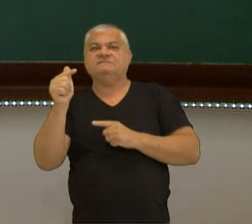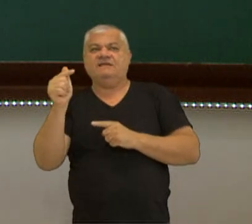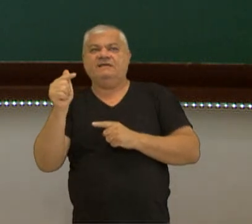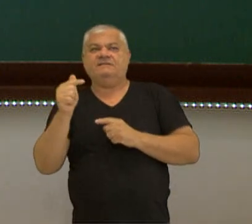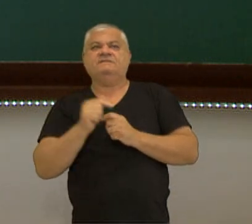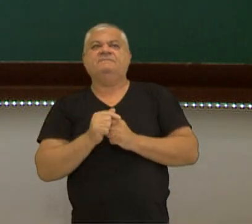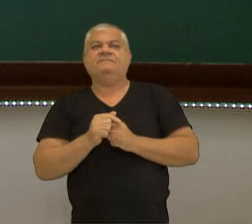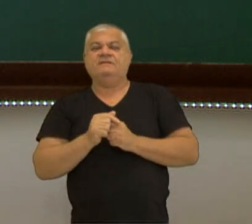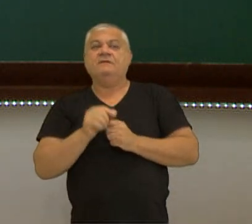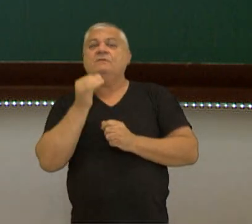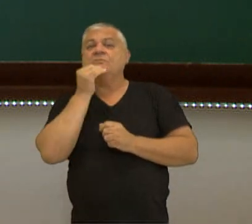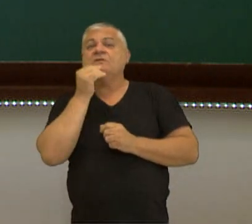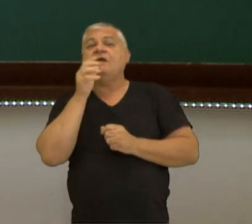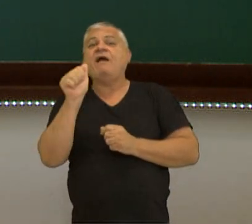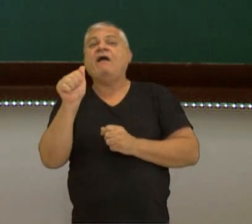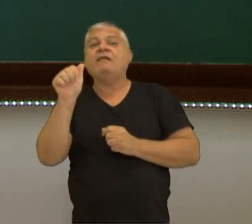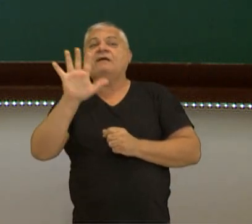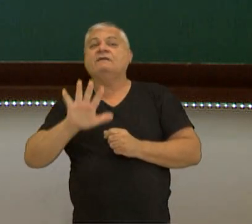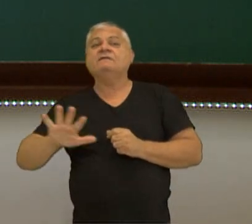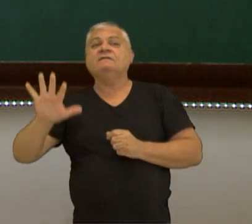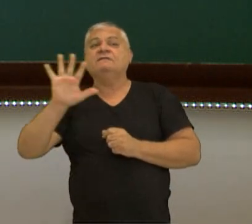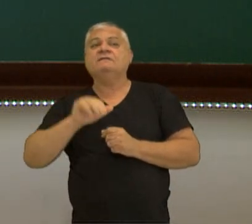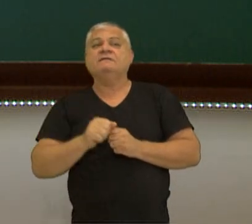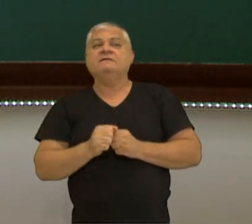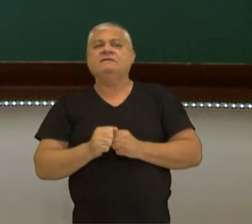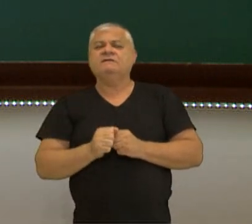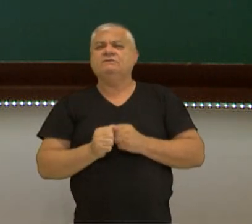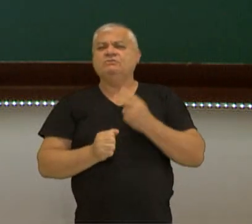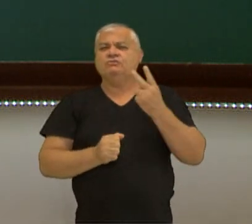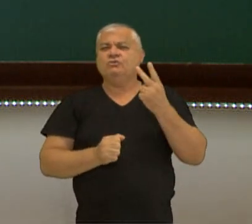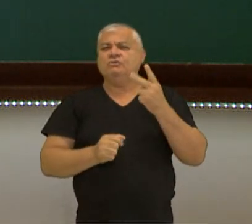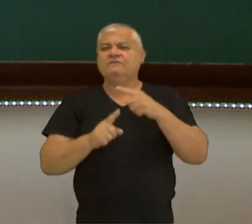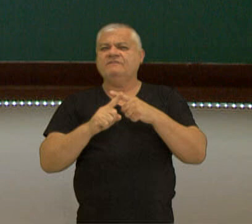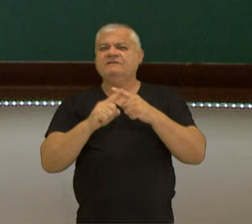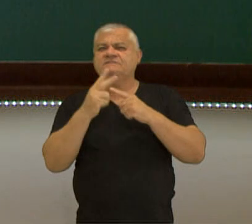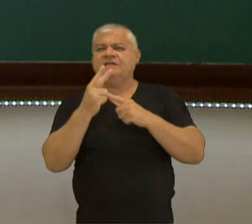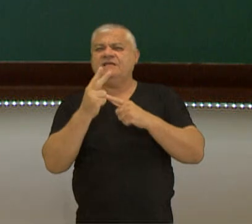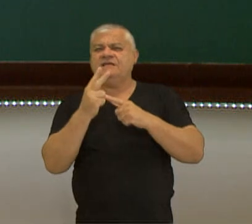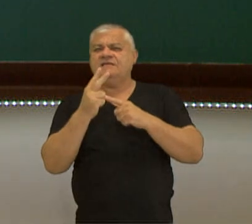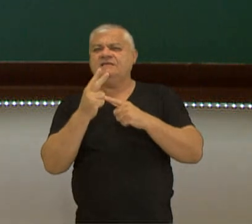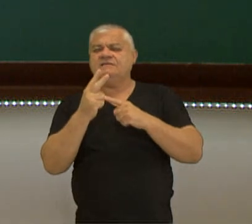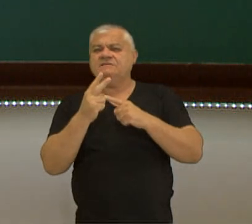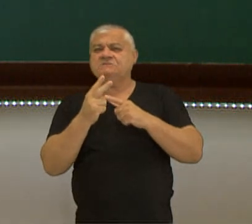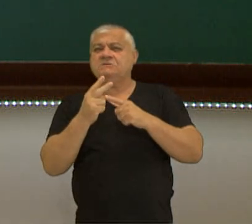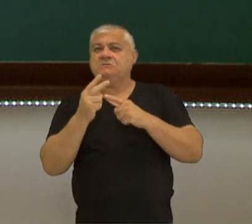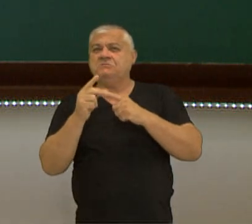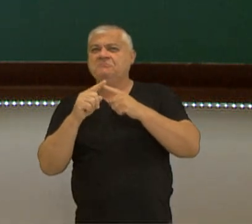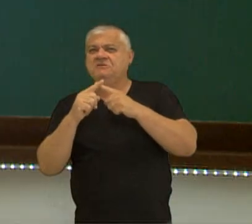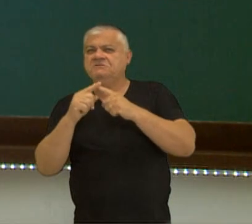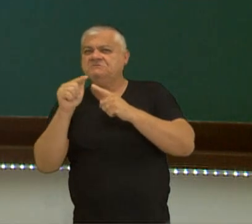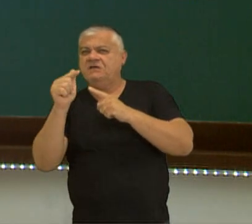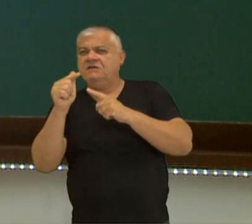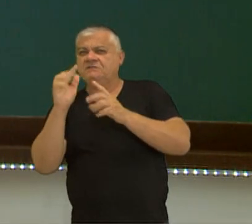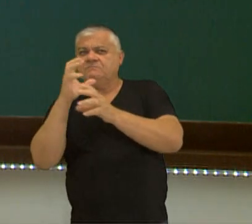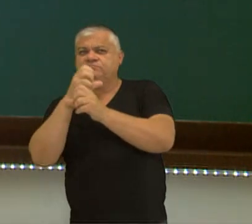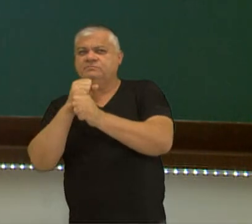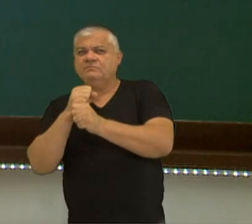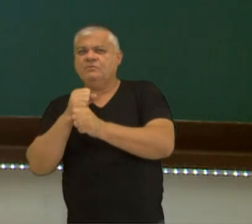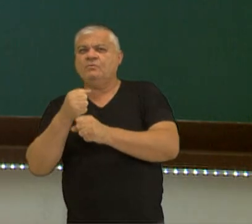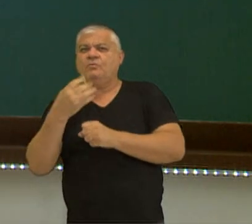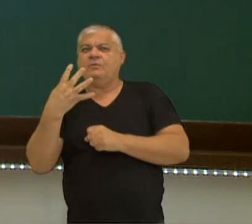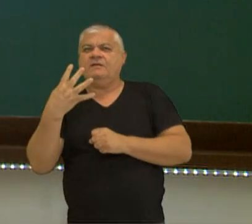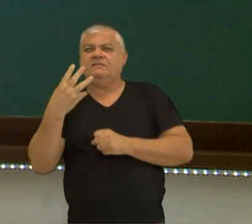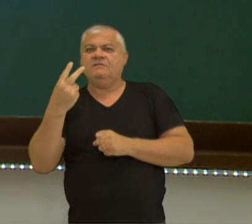7. Portanto, a área lateral aqui, 2 vezes 3, 6, 6 vezes 7, 42π centímetros